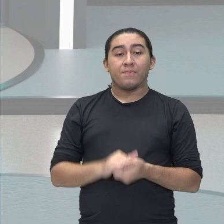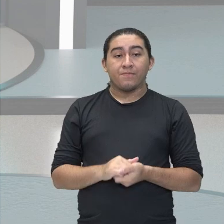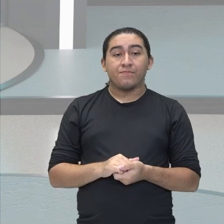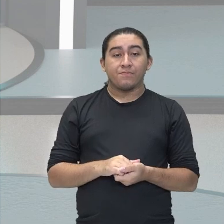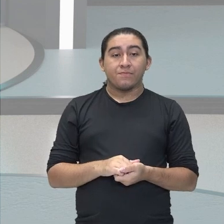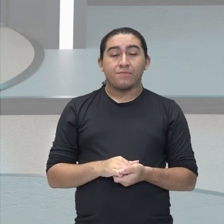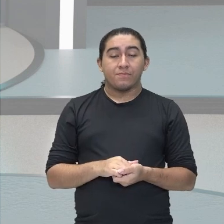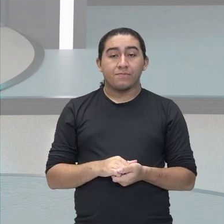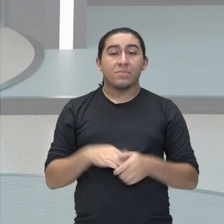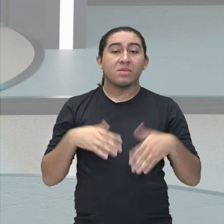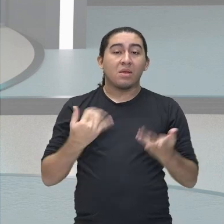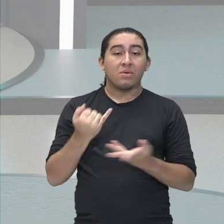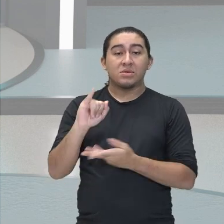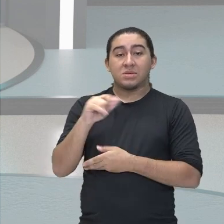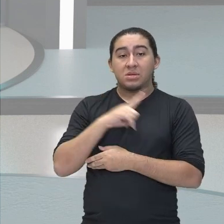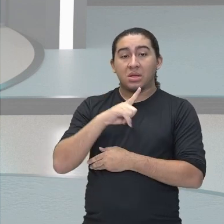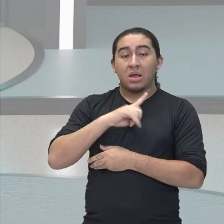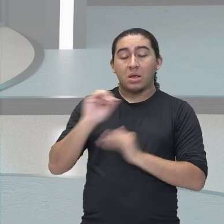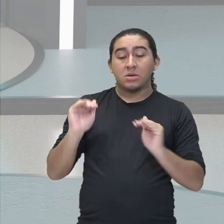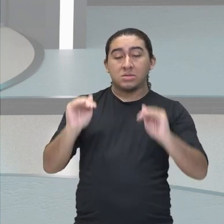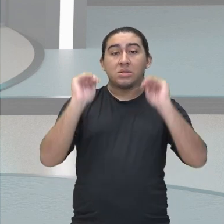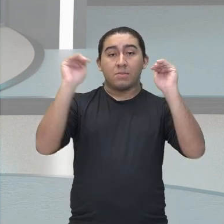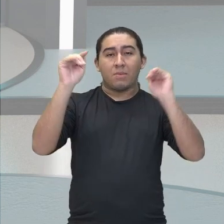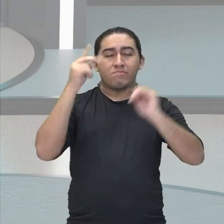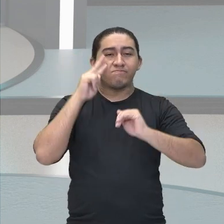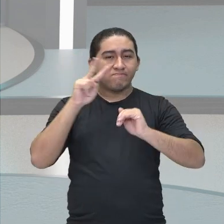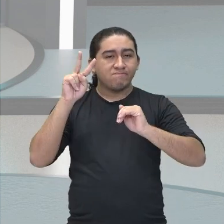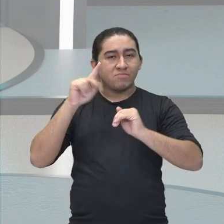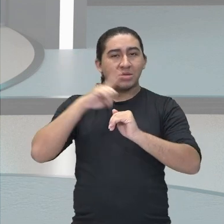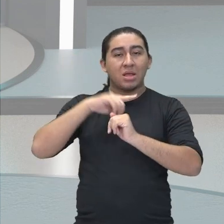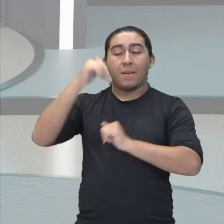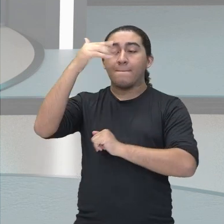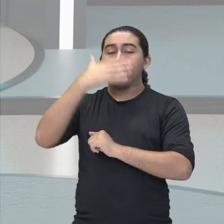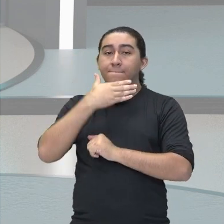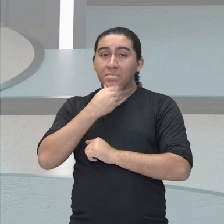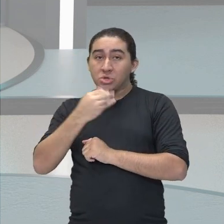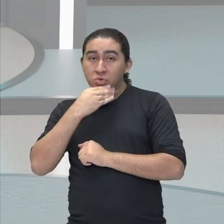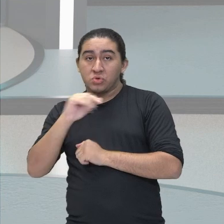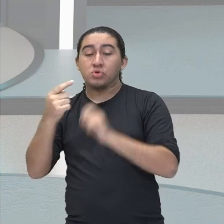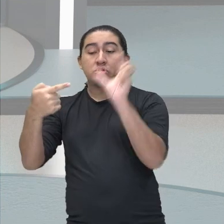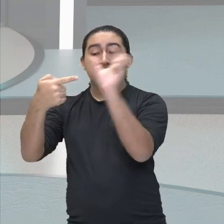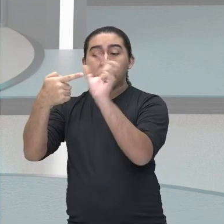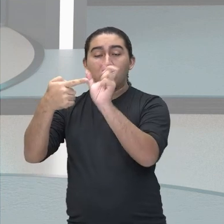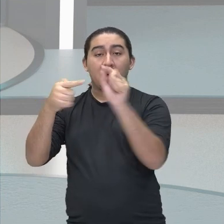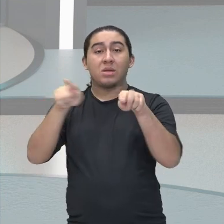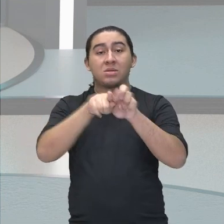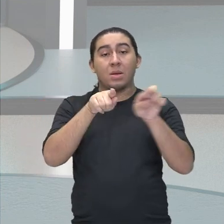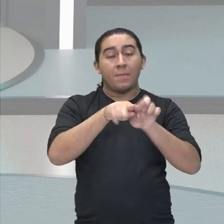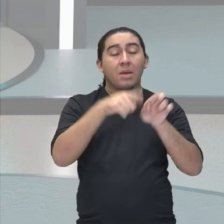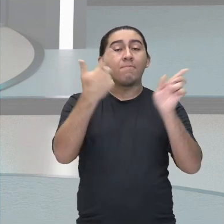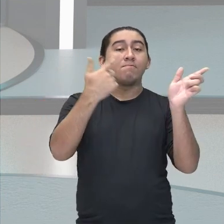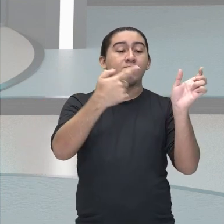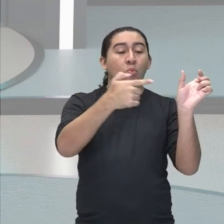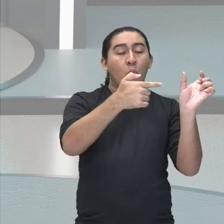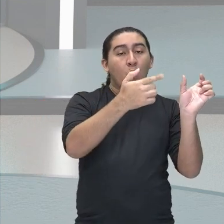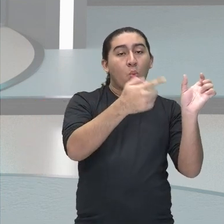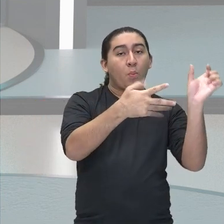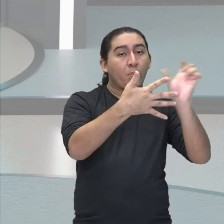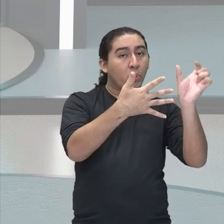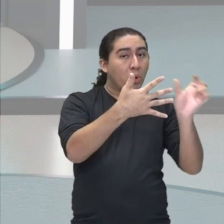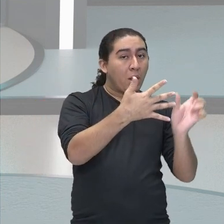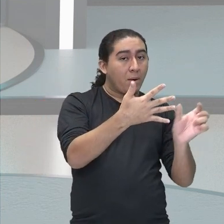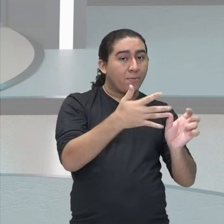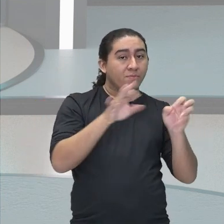do sortido, né? Masculino, singular e masculino plural. Asa